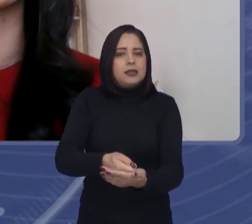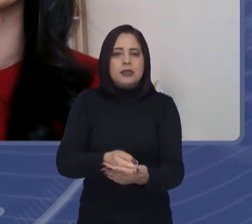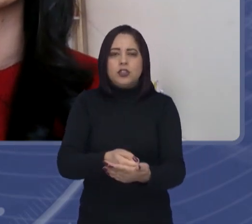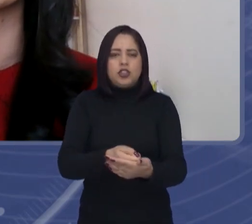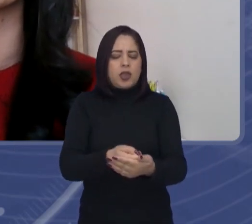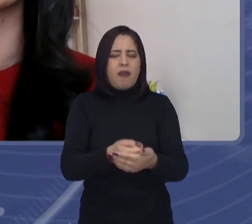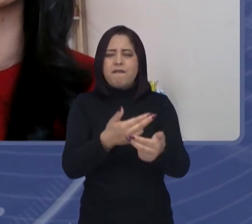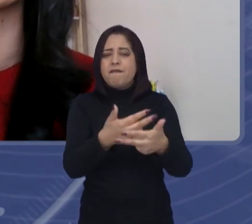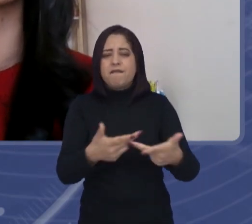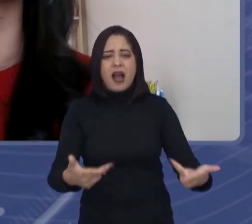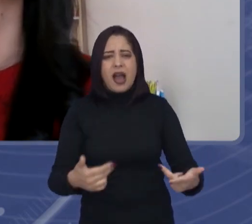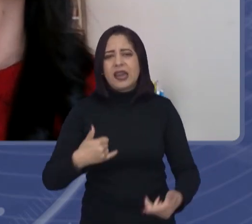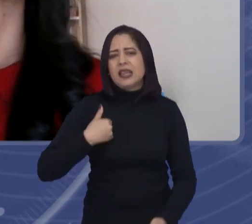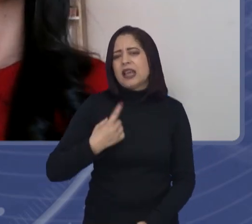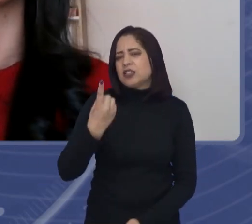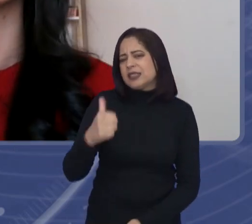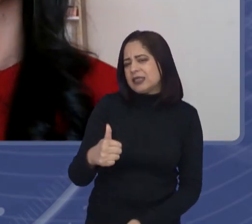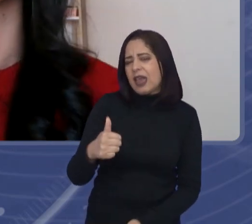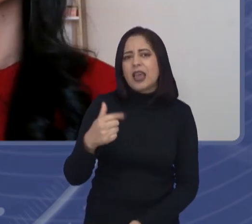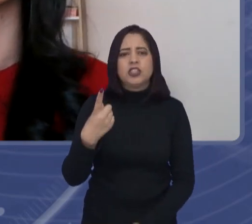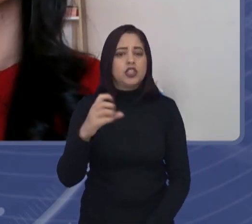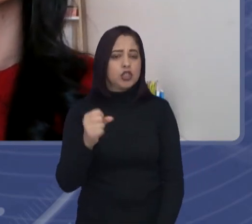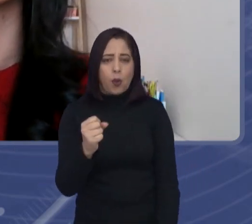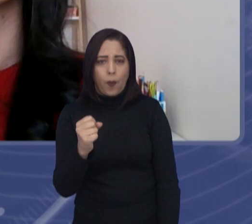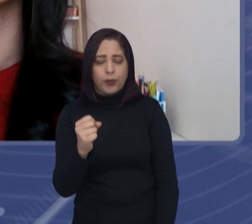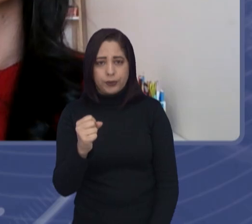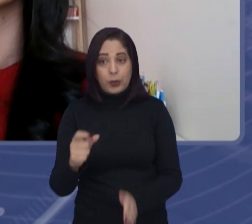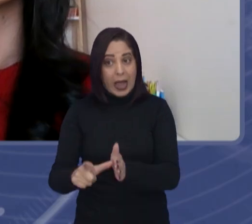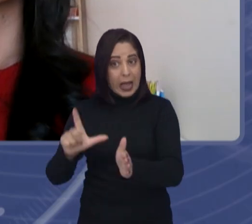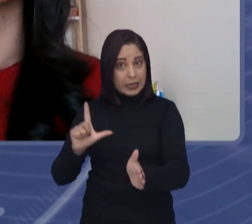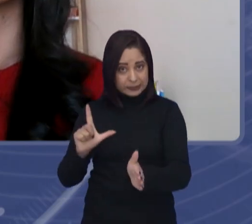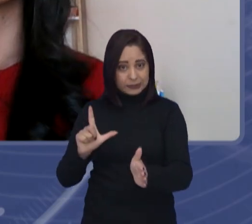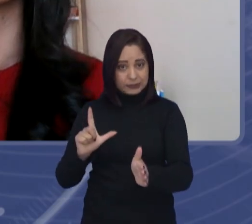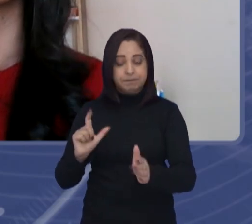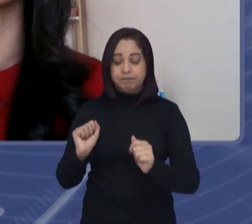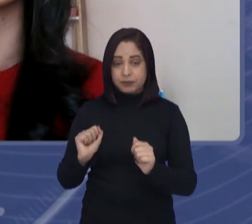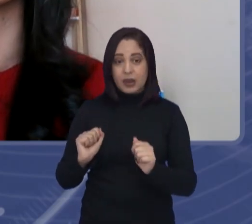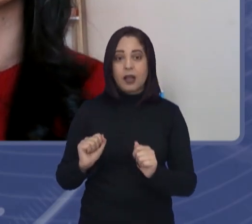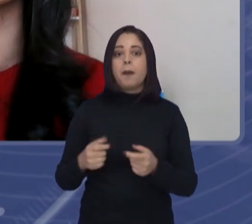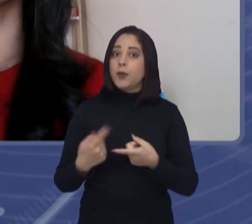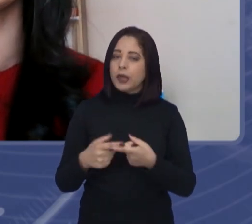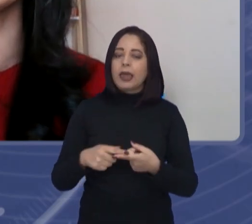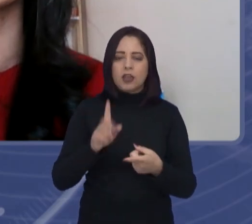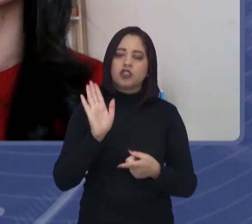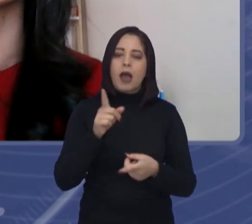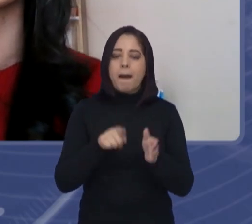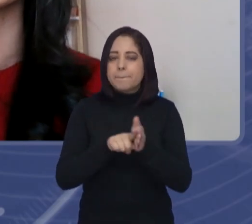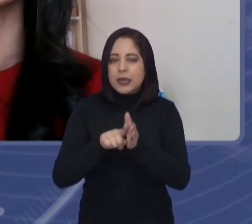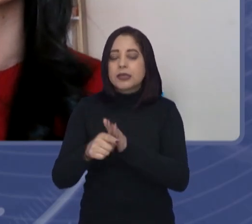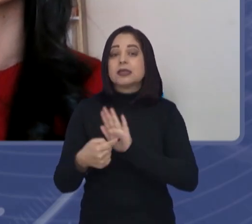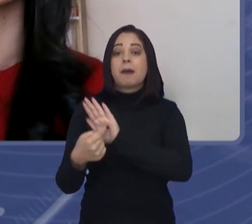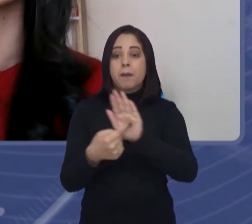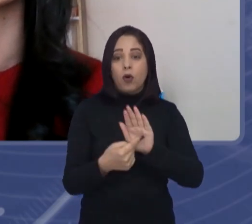nesse processo, né, com 17, 18 anos, antes de chegar aos 24, né, como o Rafael falou, tem estudos que apontam